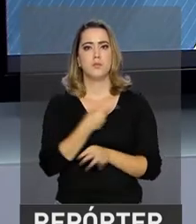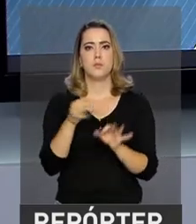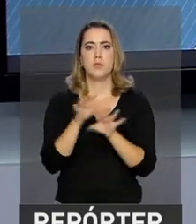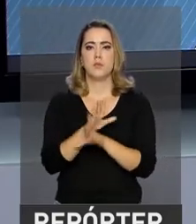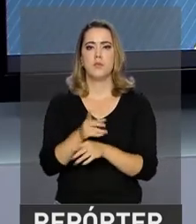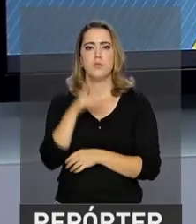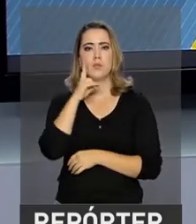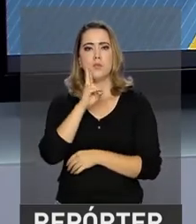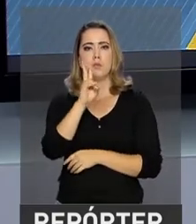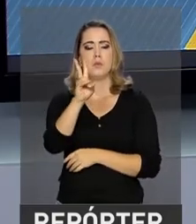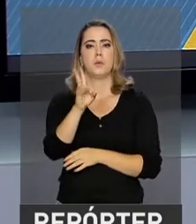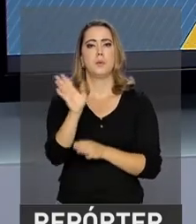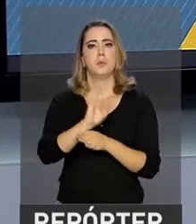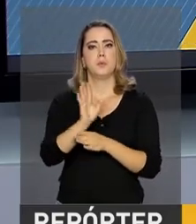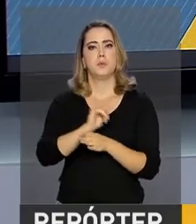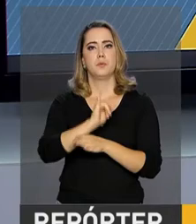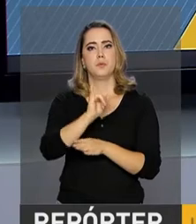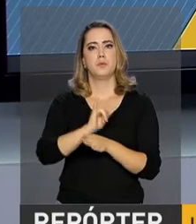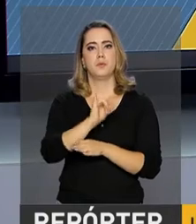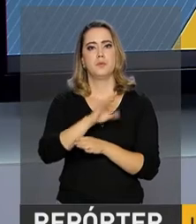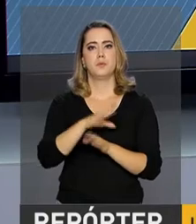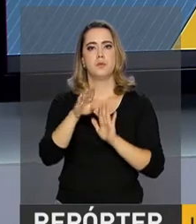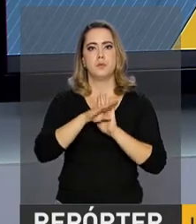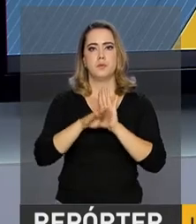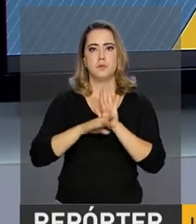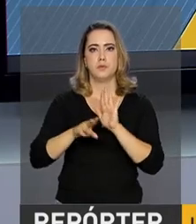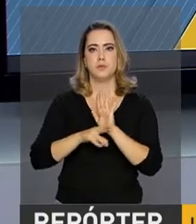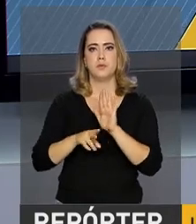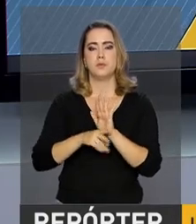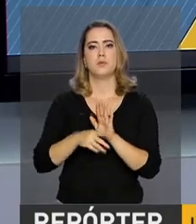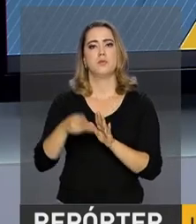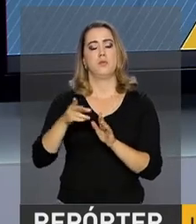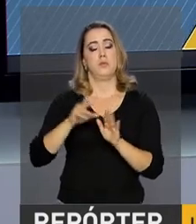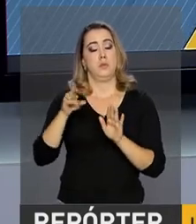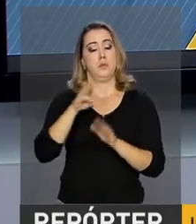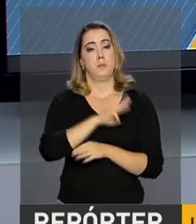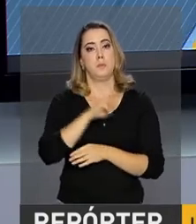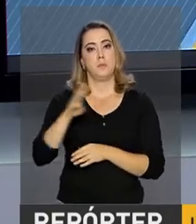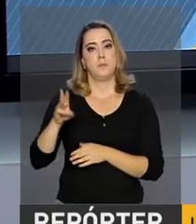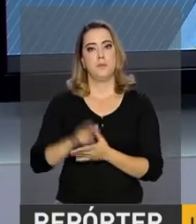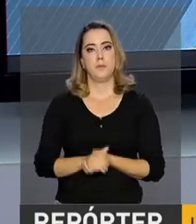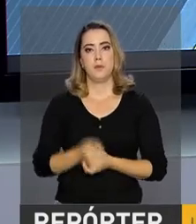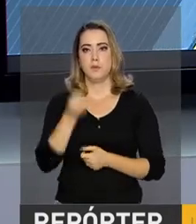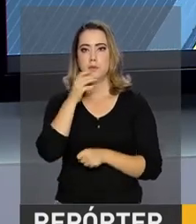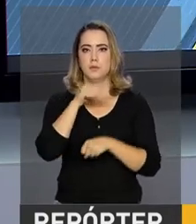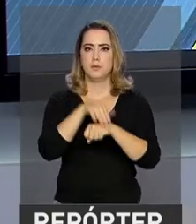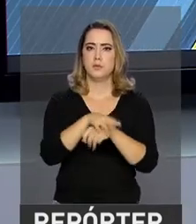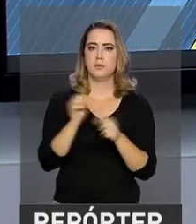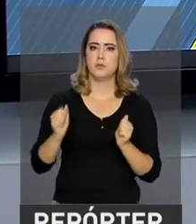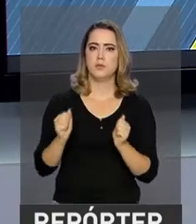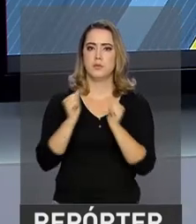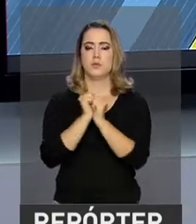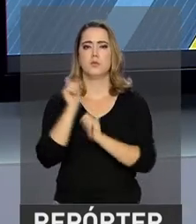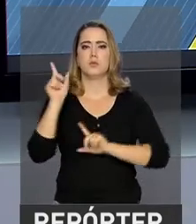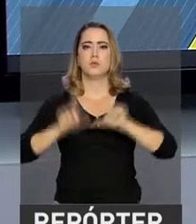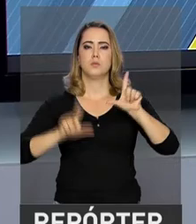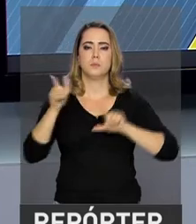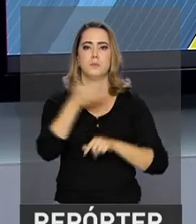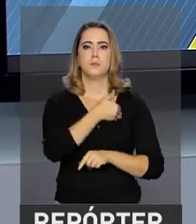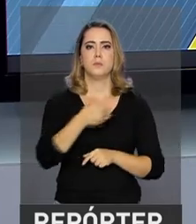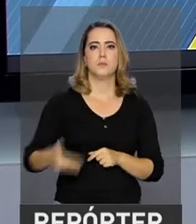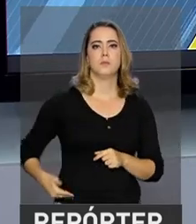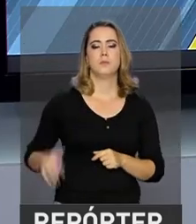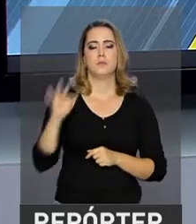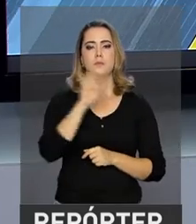por aqui você pode rever as reportagens no youtube e toda a nossa programação também está na página da nbr uma boa noite pra você continue com a gente